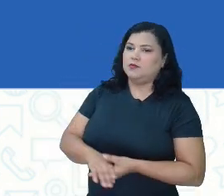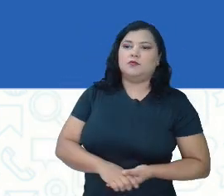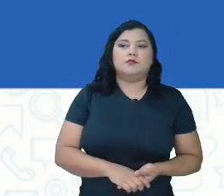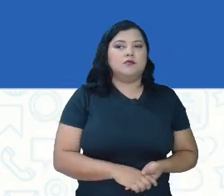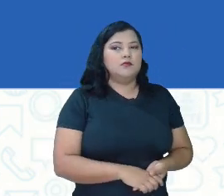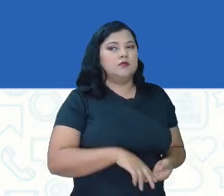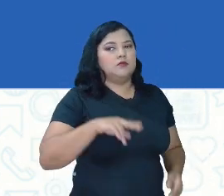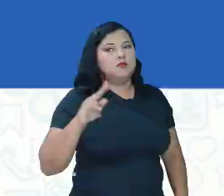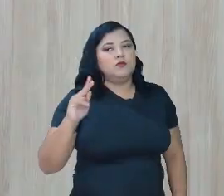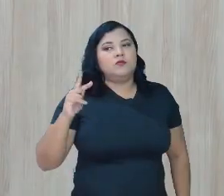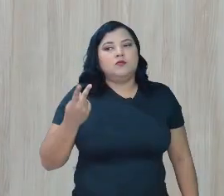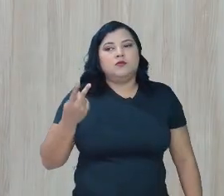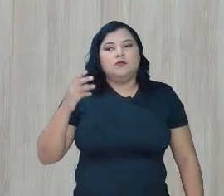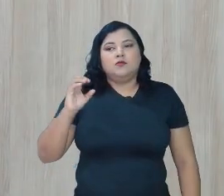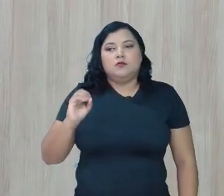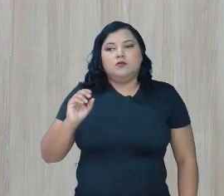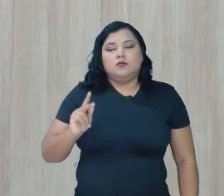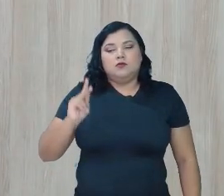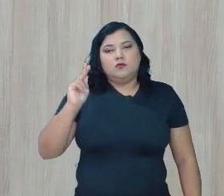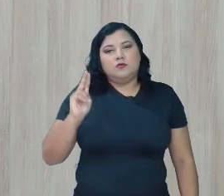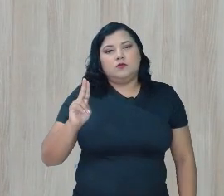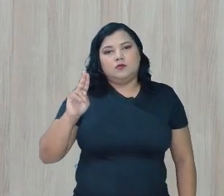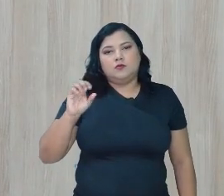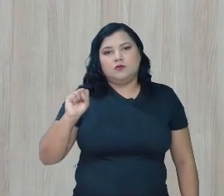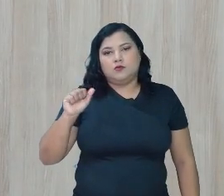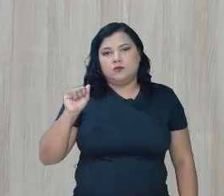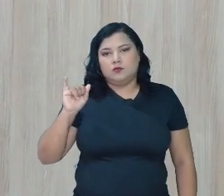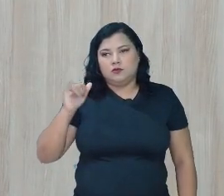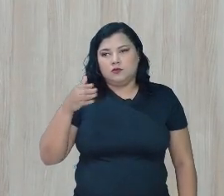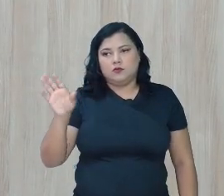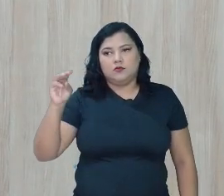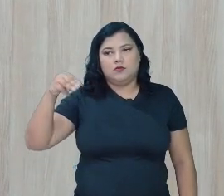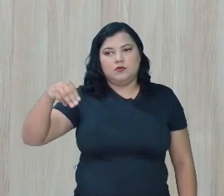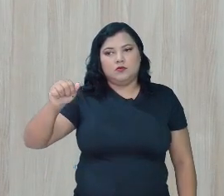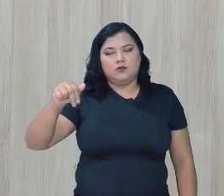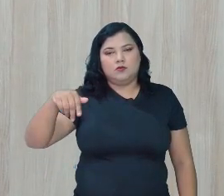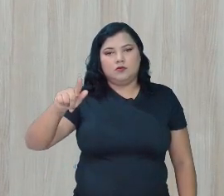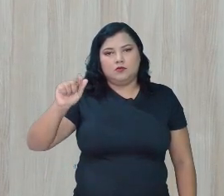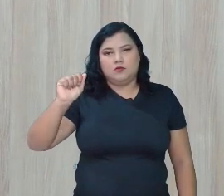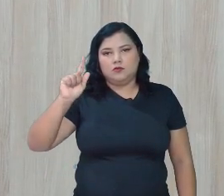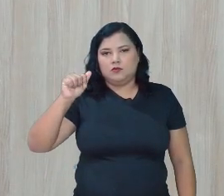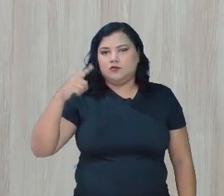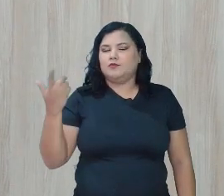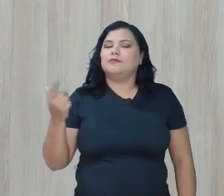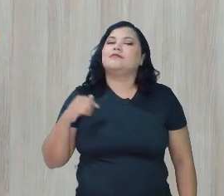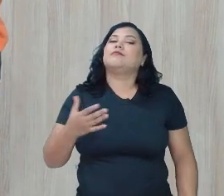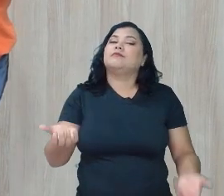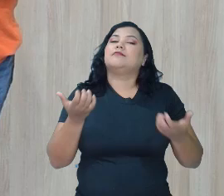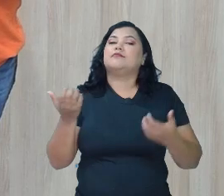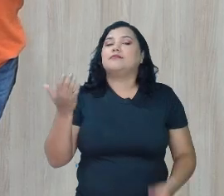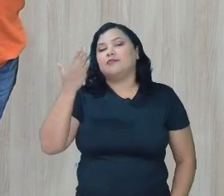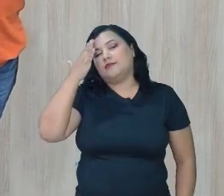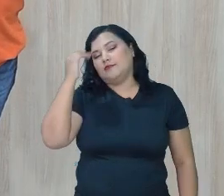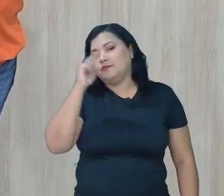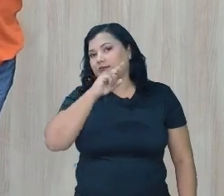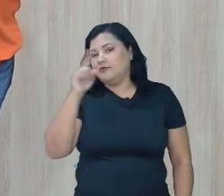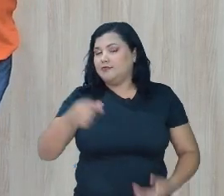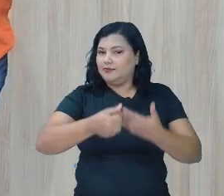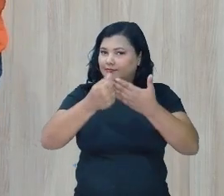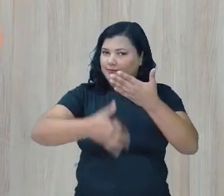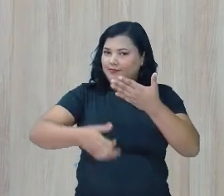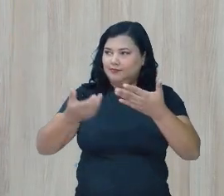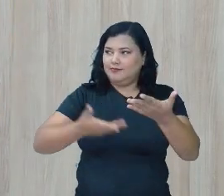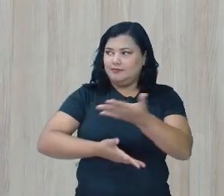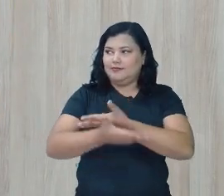essa é a primeira, não é? E aí eu gostaria de saber de vocês que estão aí no chat, não sei quem está